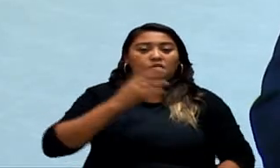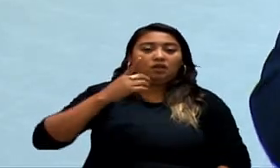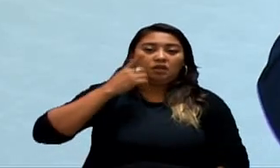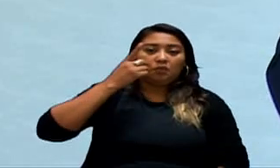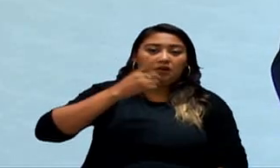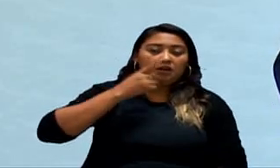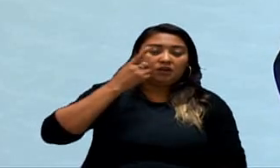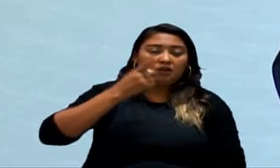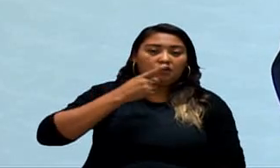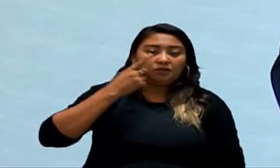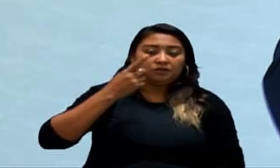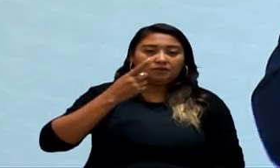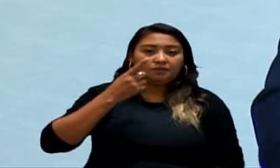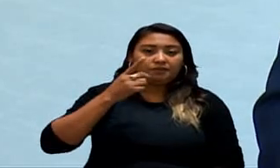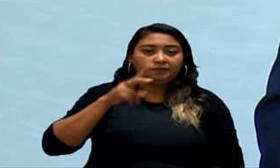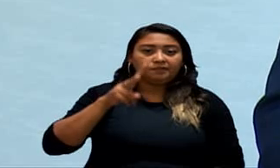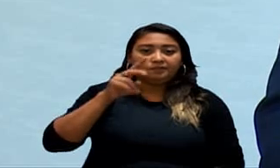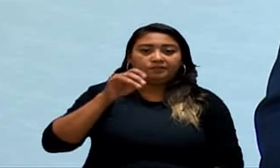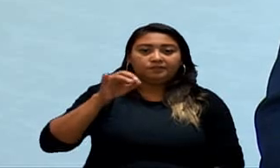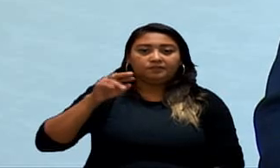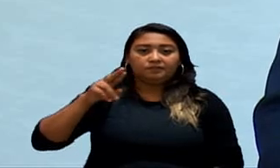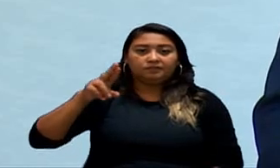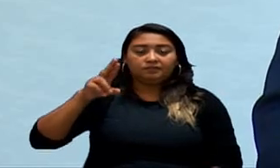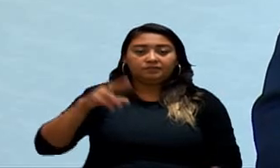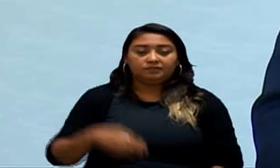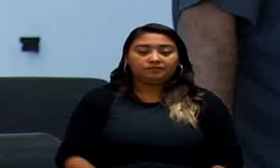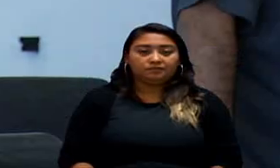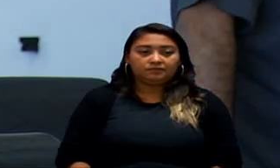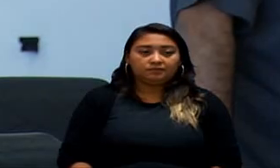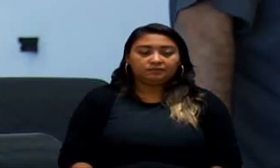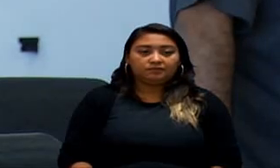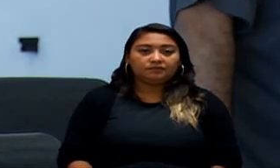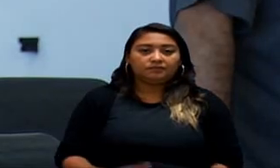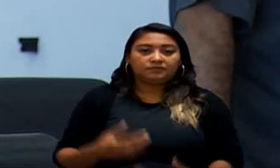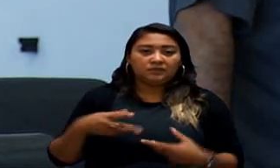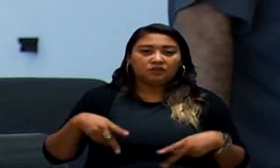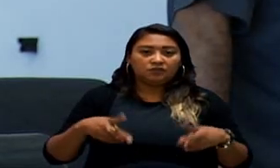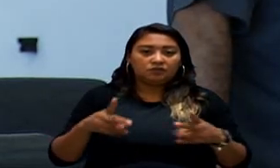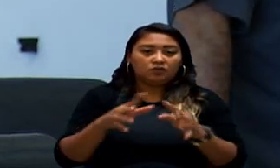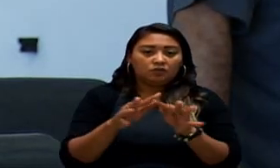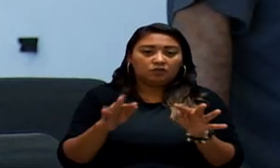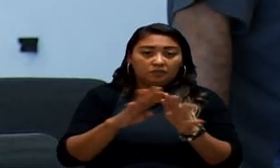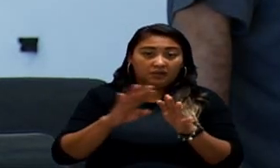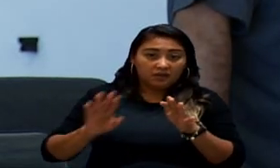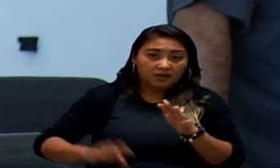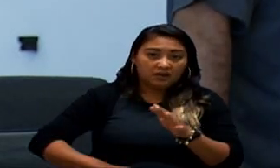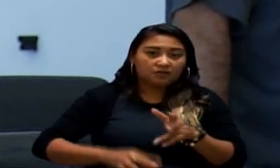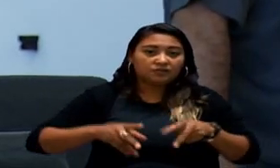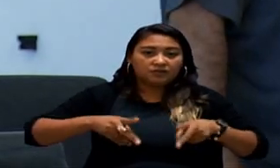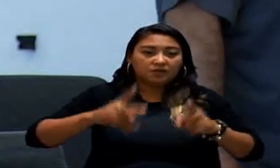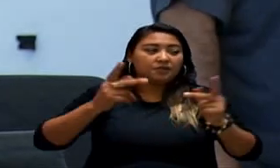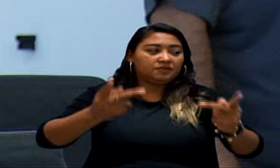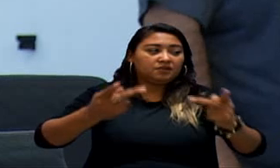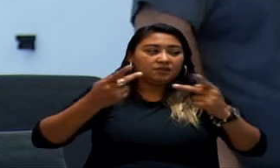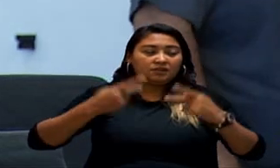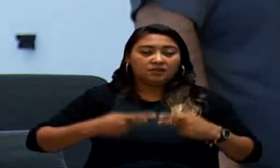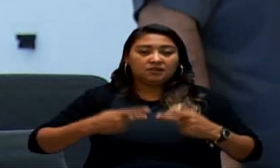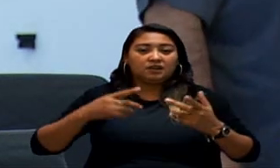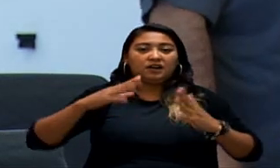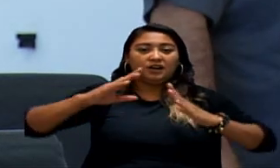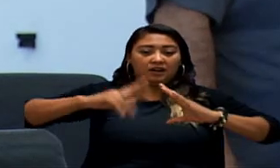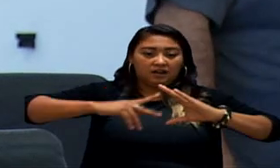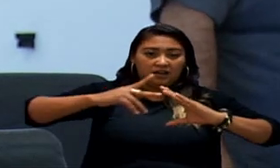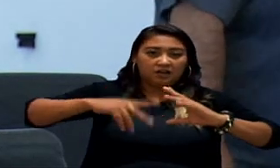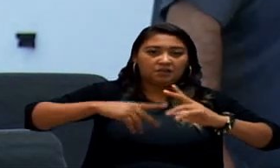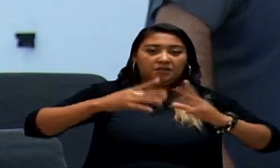deputado Vitão no Cachorrão. Continua sempre humilde, sempre visitando a Câmara com frequência,